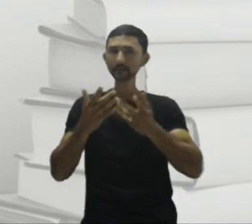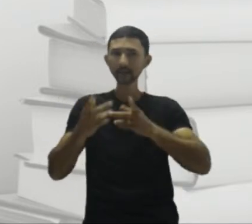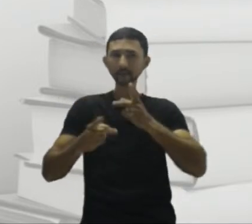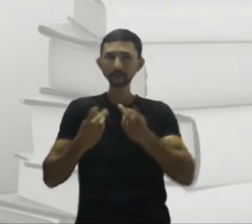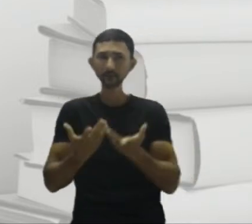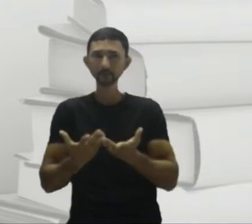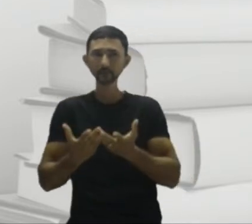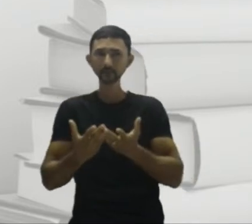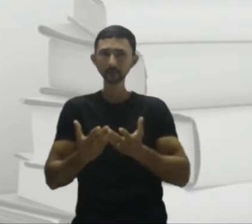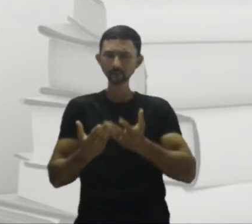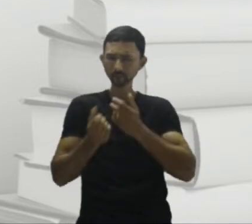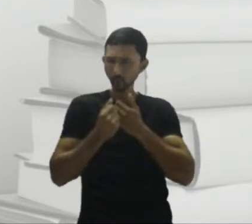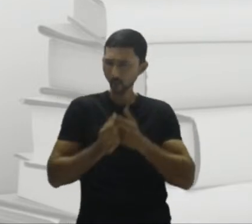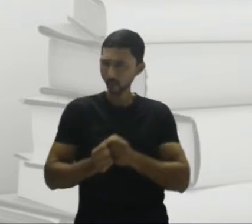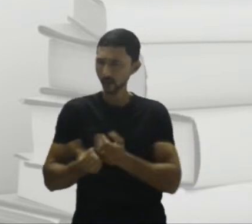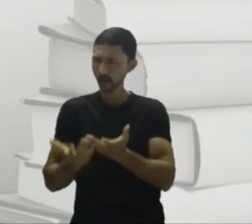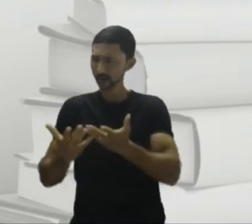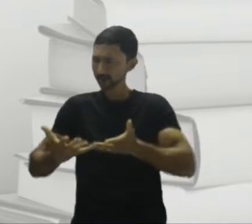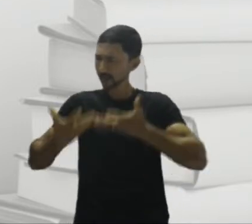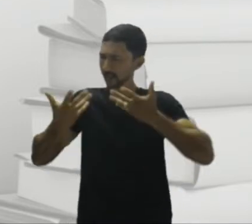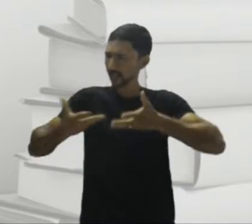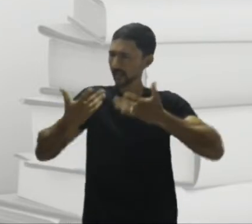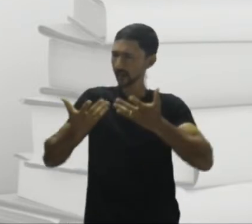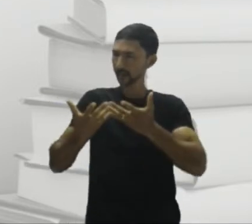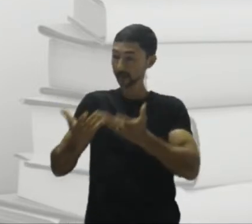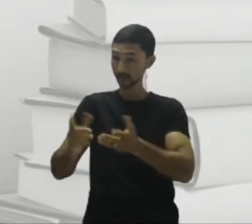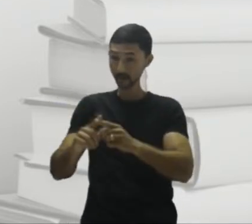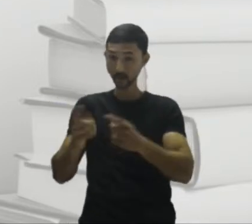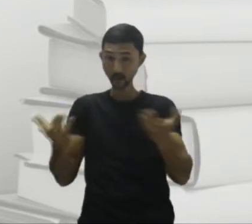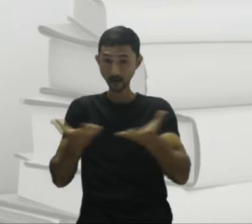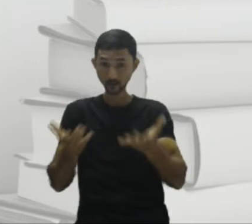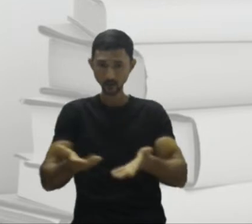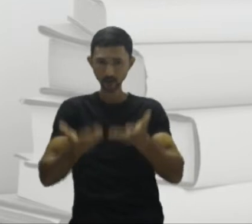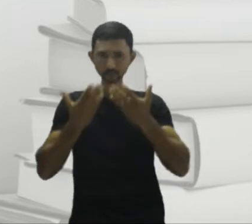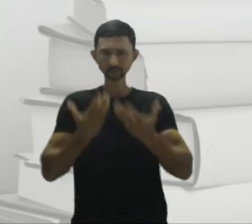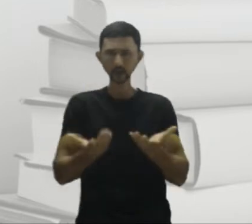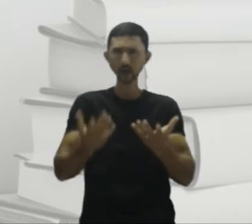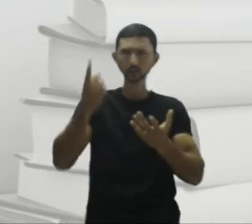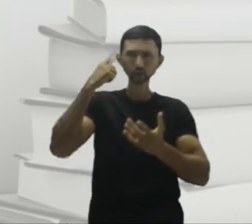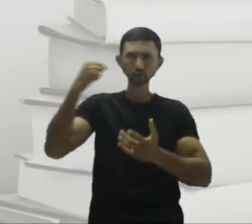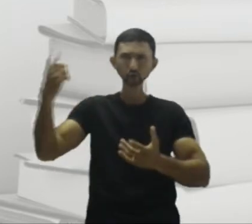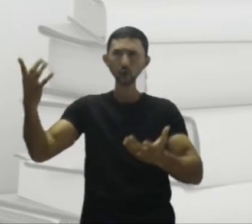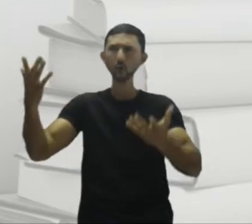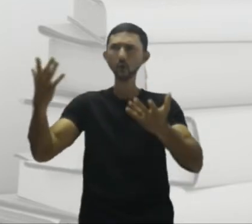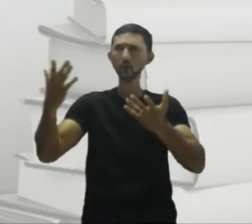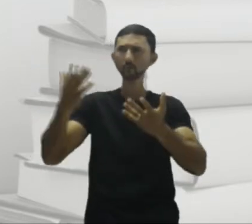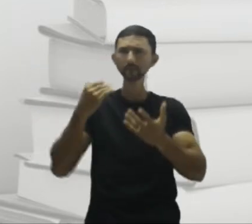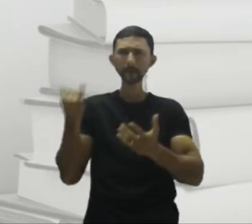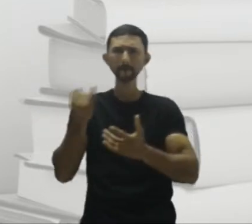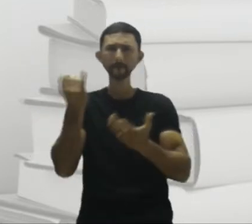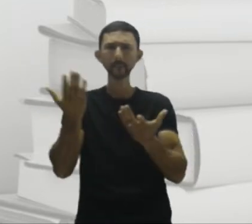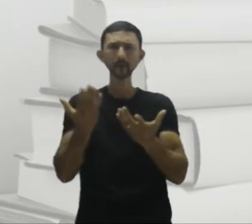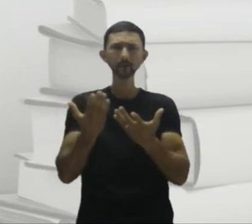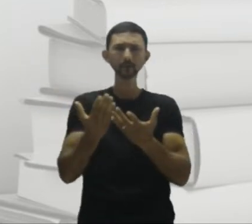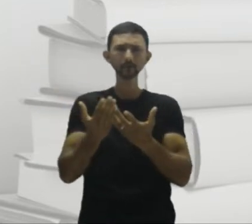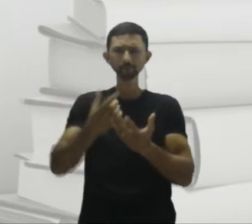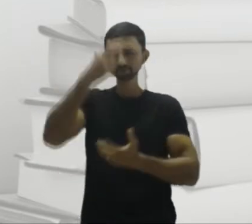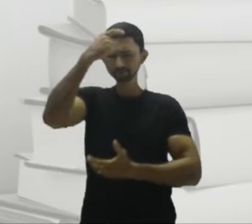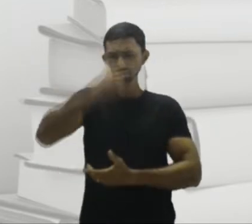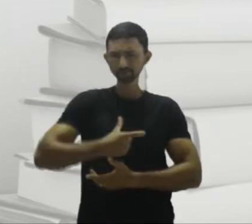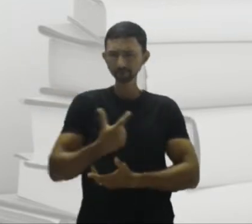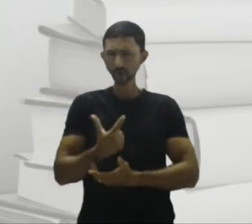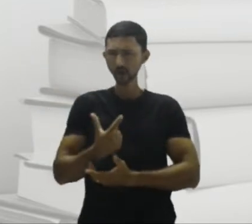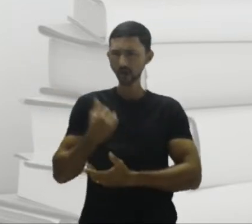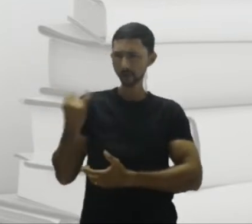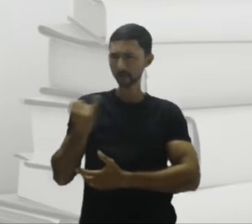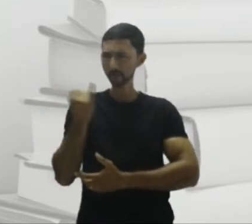mim vosso rio alegremente, dai-me agora um som alto e sublimado, um estilo